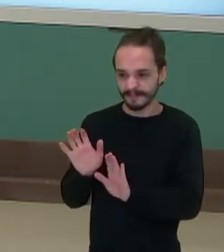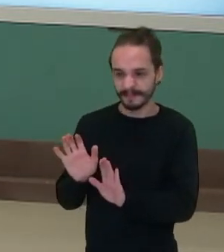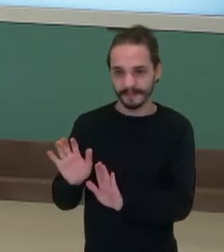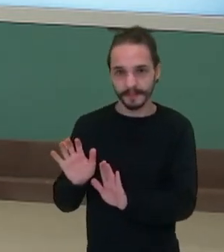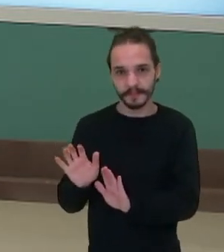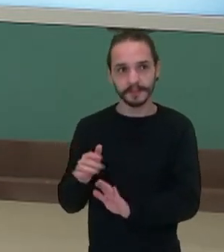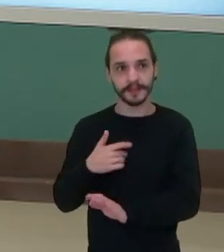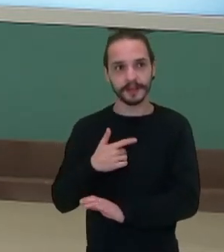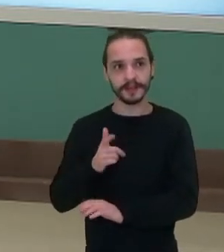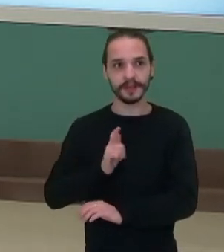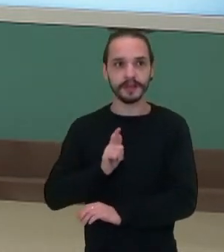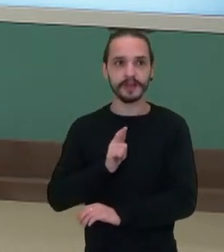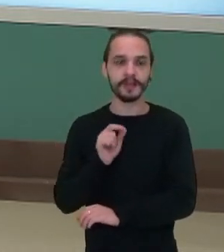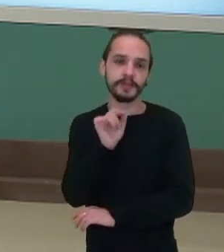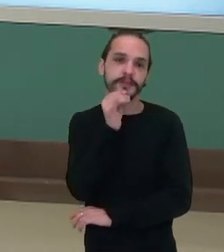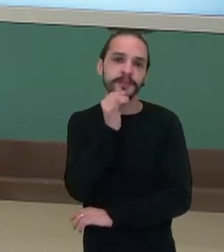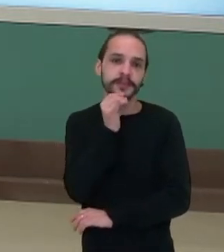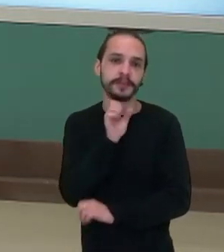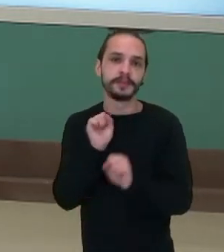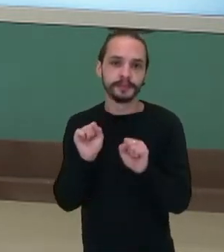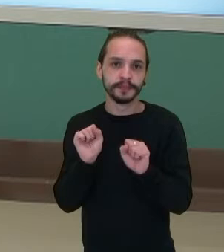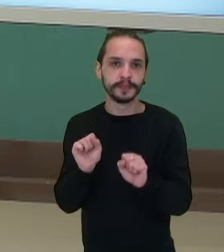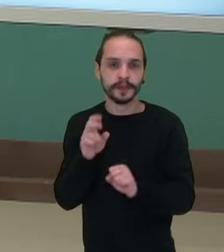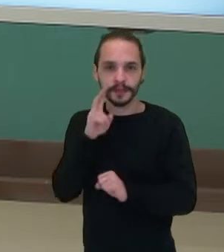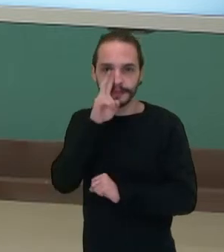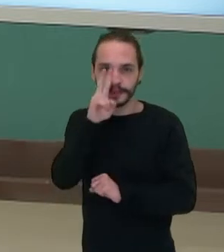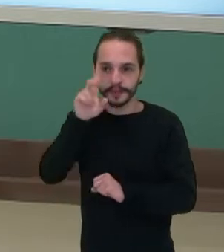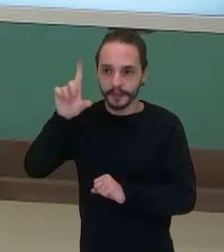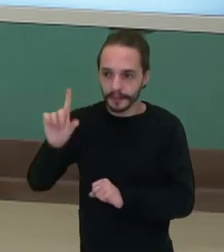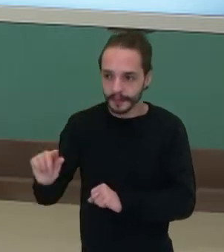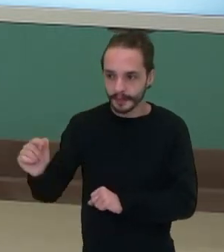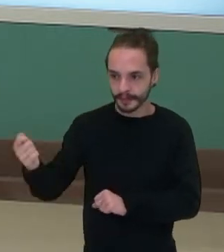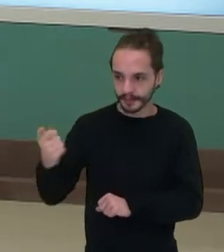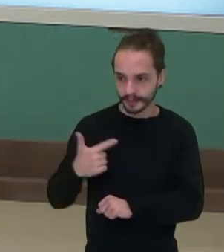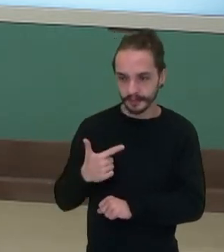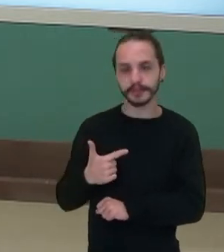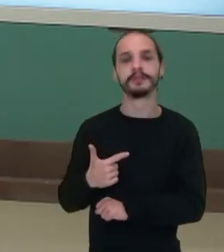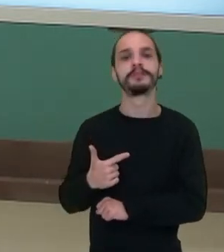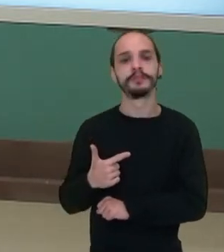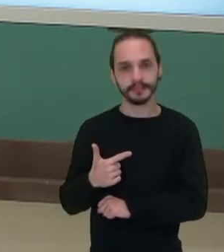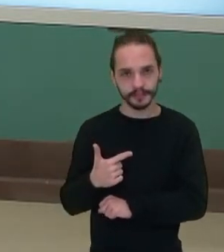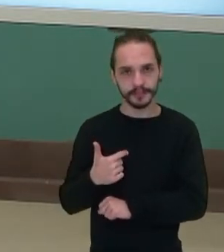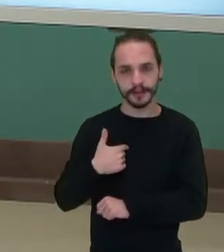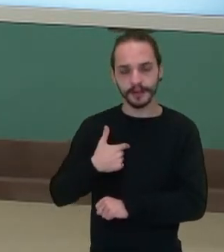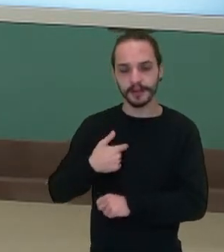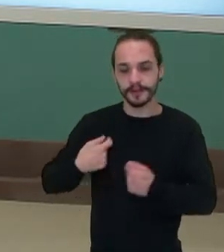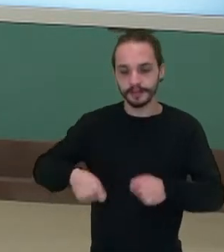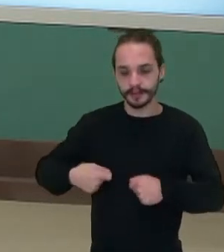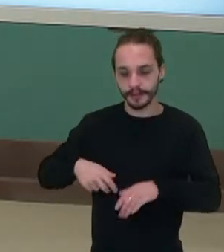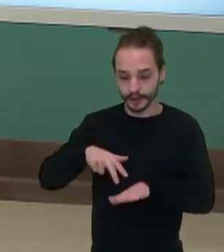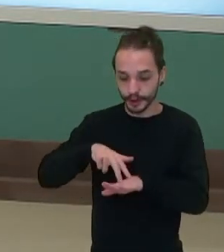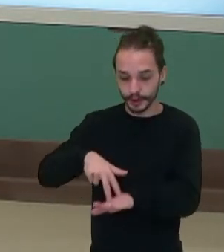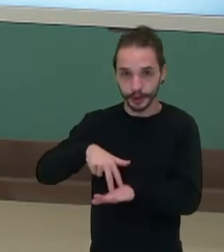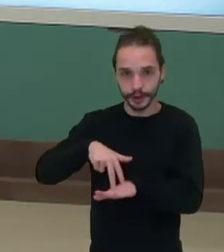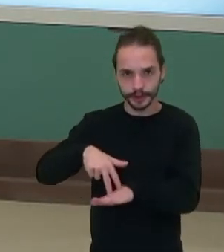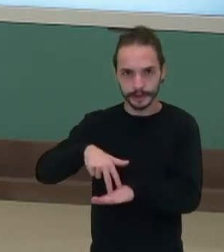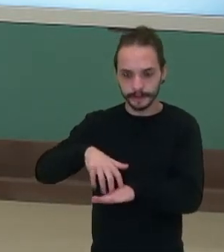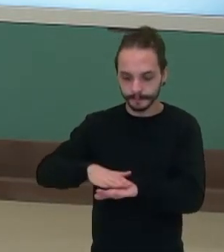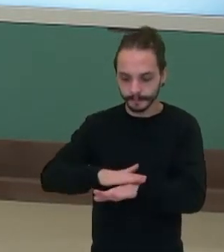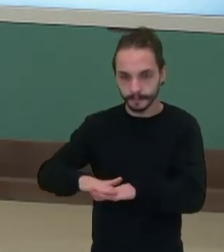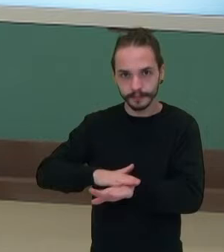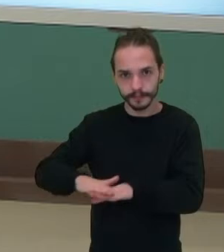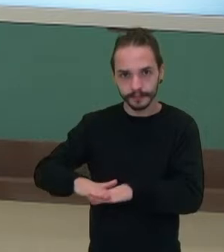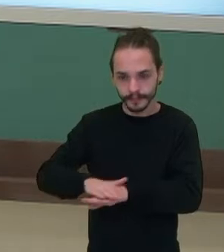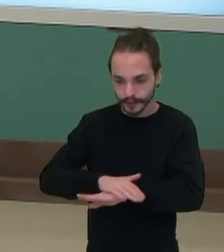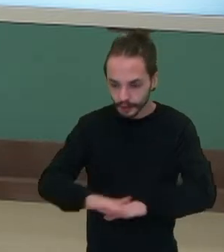muito menor, muitas vezes, consequentemente, pode ter uma força muito menor que a minha, eu preciso ter interação com o solo, né? Então, na